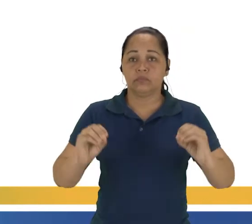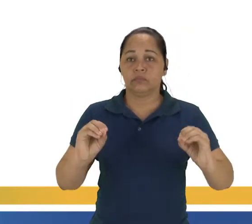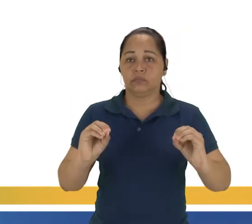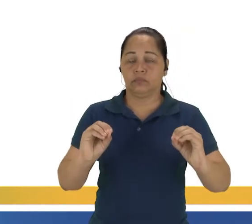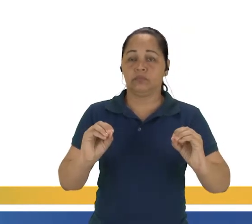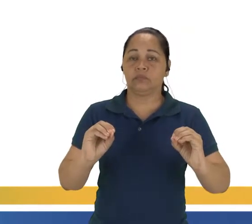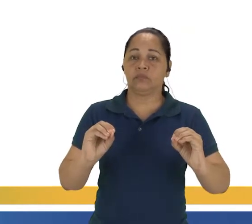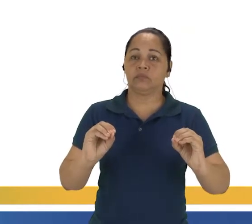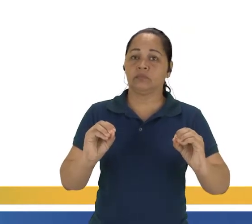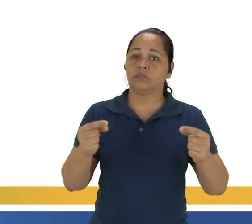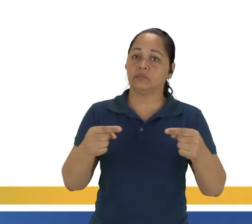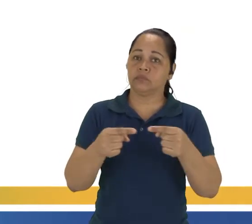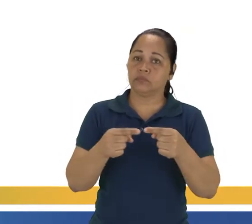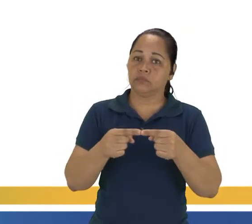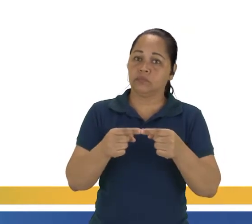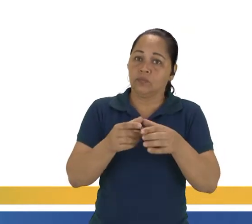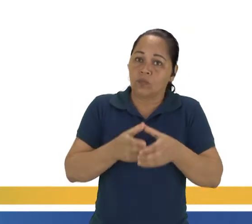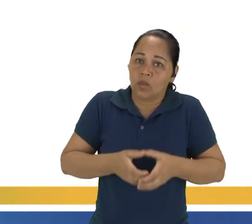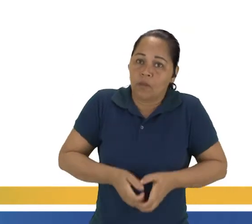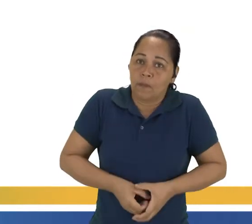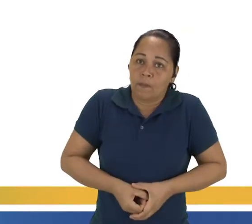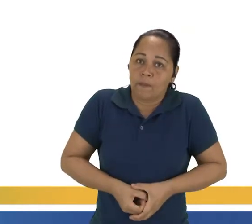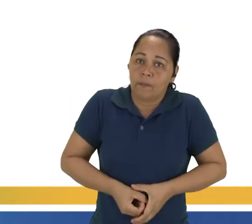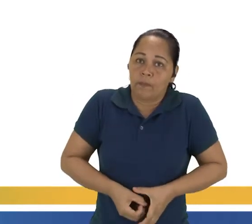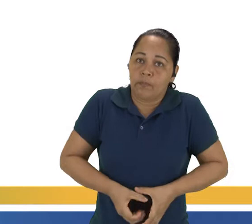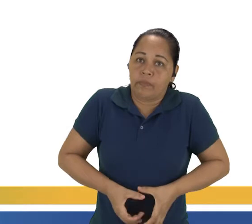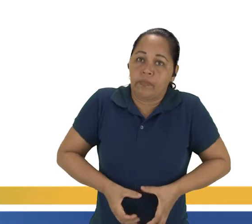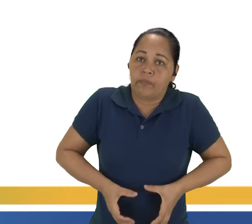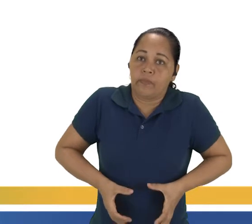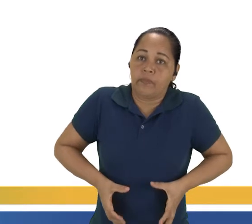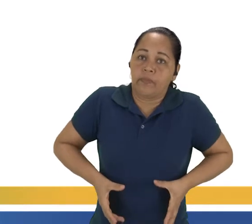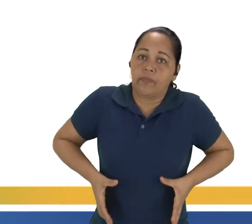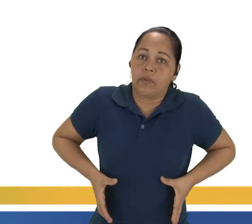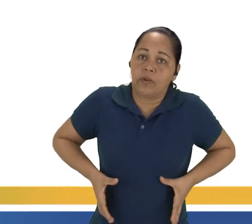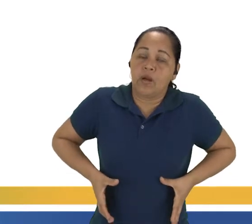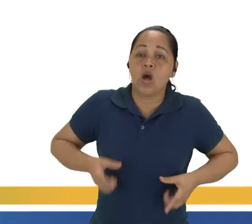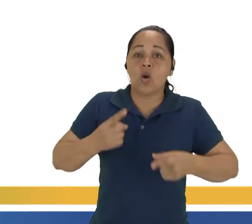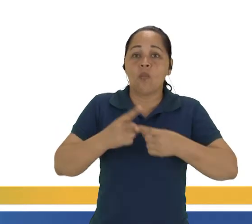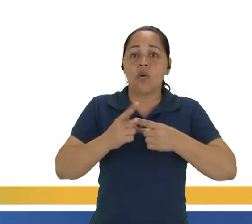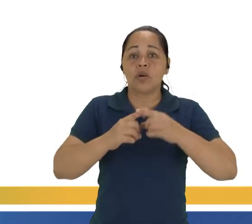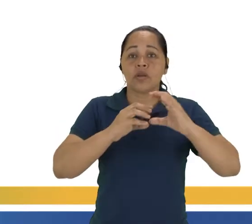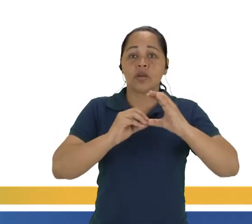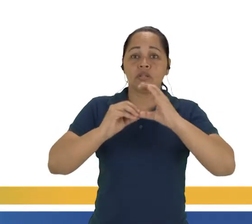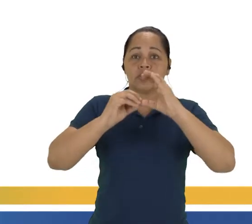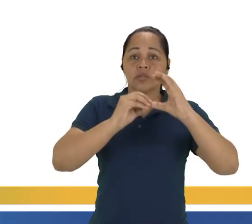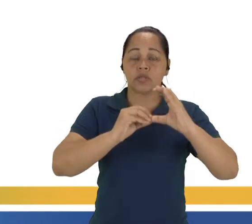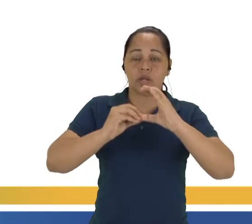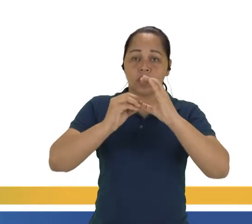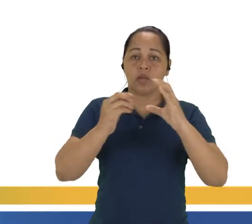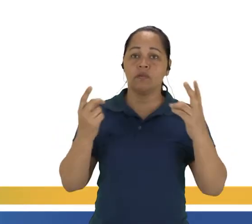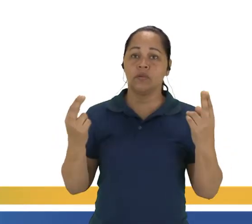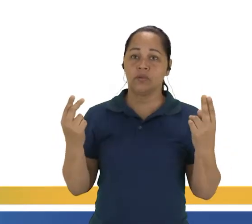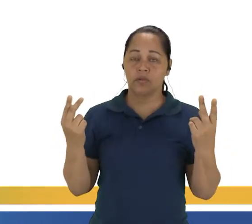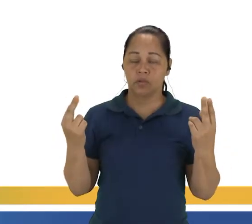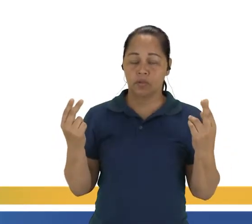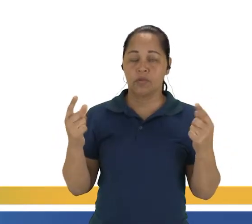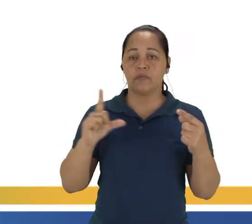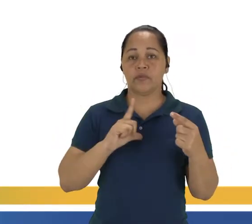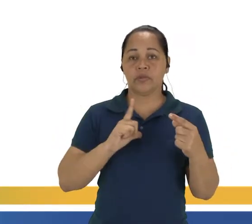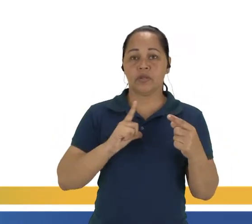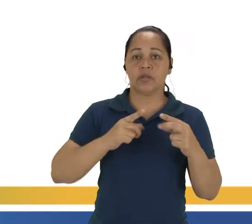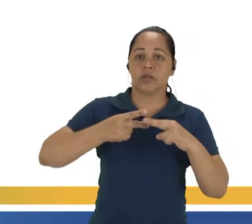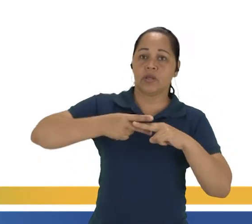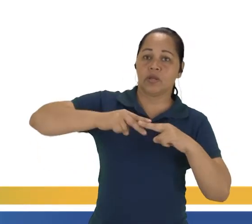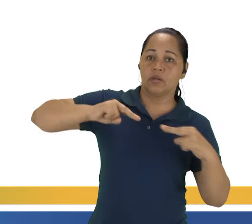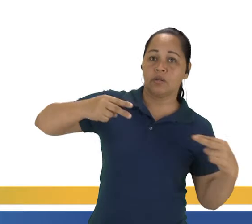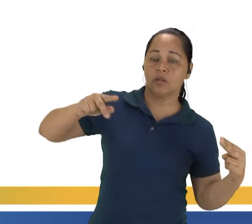associada ao crescimento. Por quê? Porque as células são iguais, elas vão ter o mesmo conteúdo genético. Então, uma célula